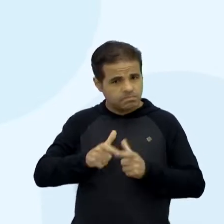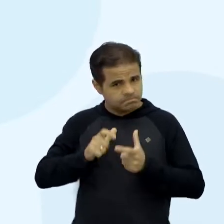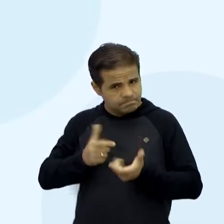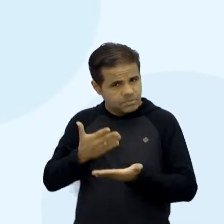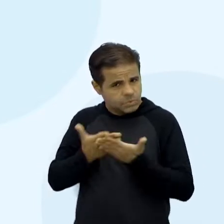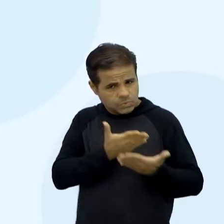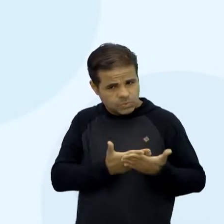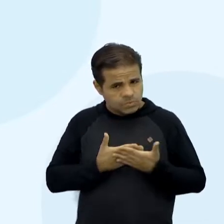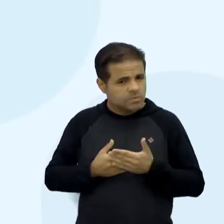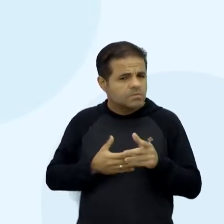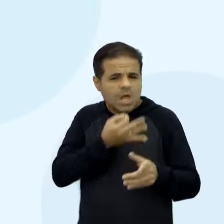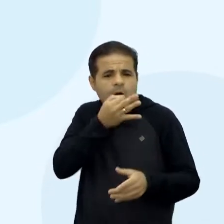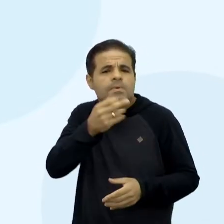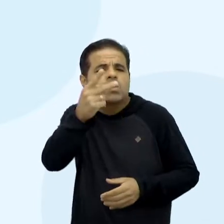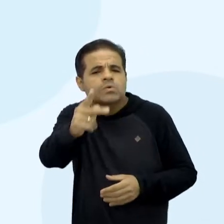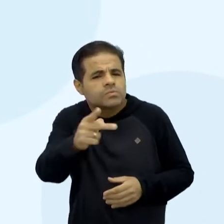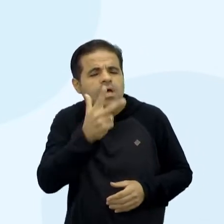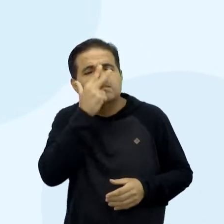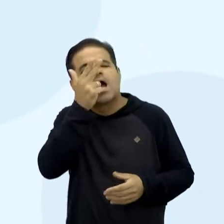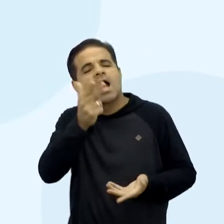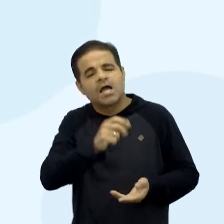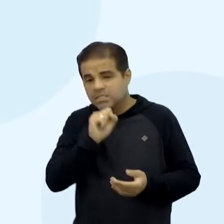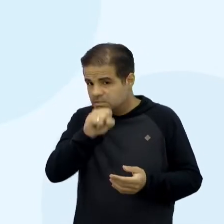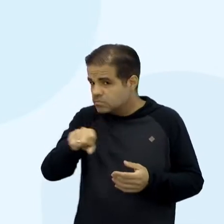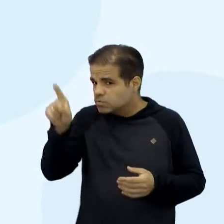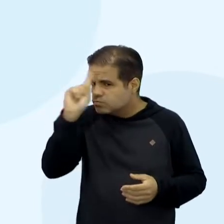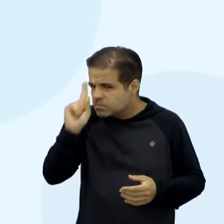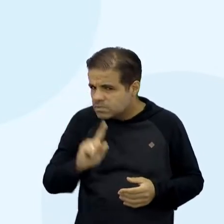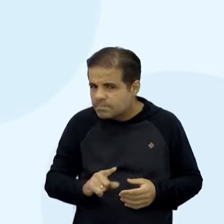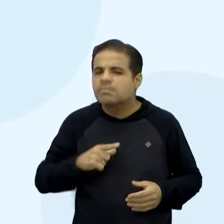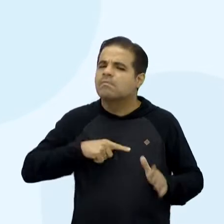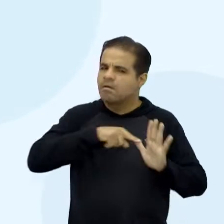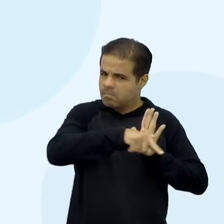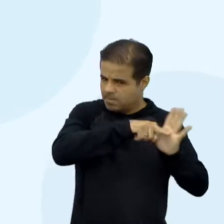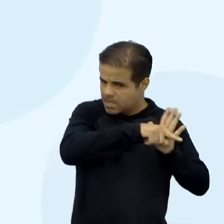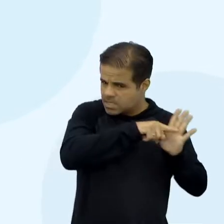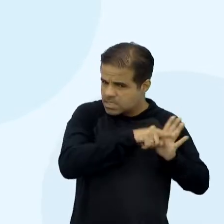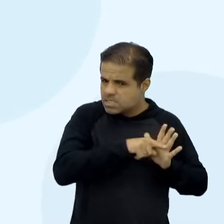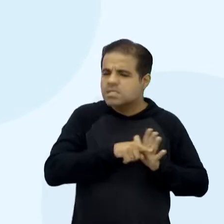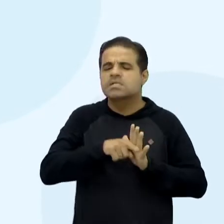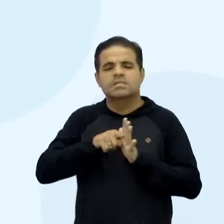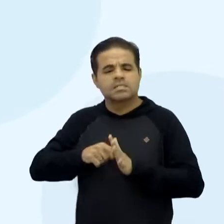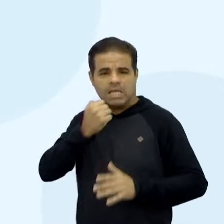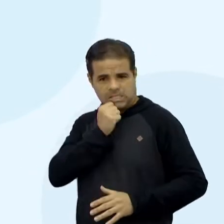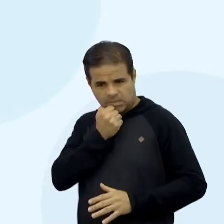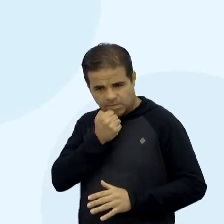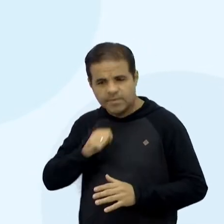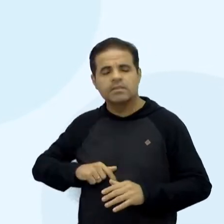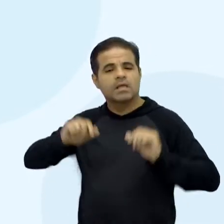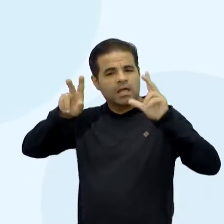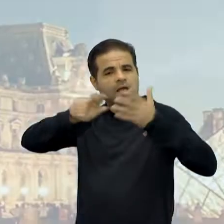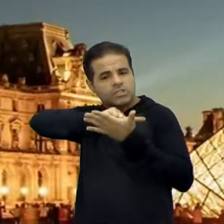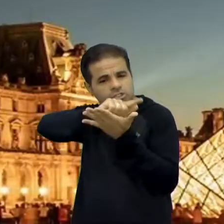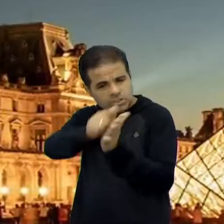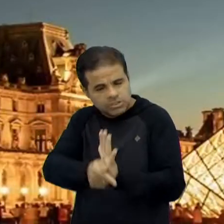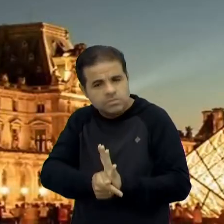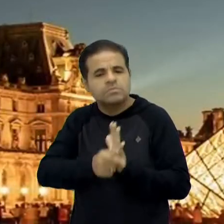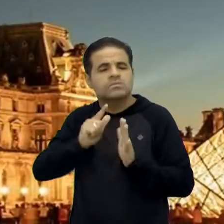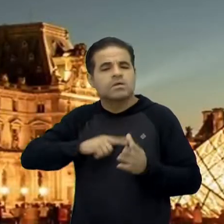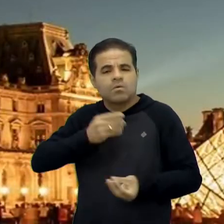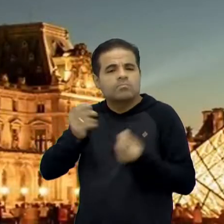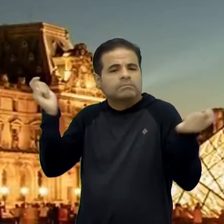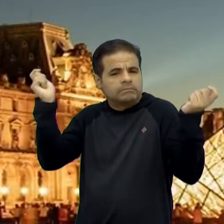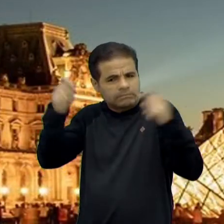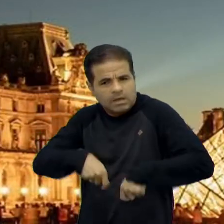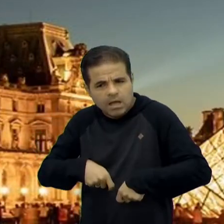memes? O que você acha disso? Então, se você não sabia que existe uma pesquisa, uma investigação científica sobre esse gênero, né, e de como ele